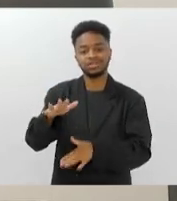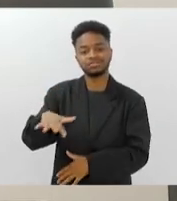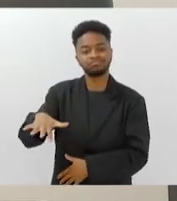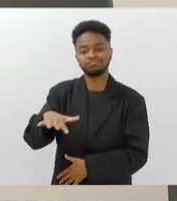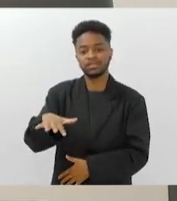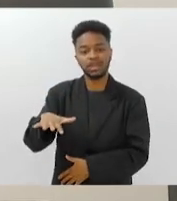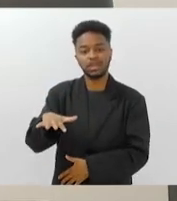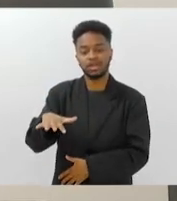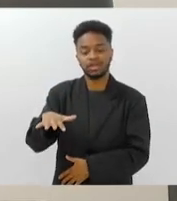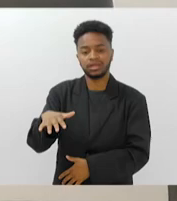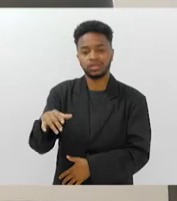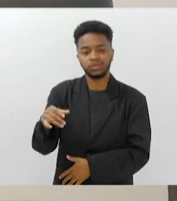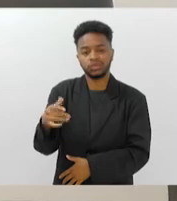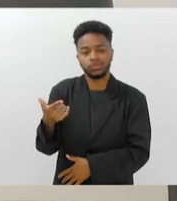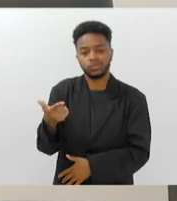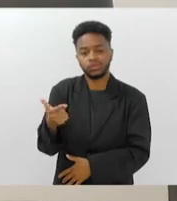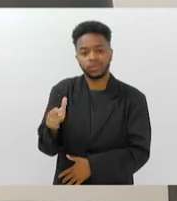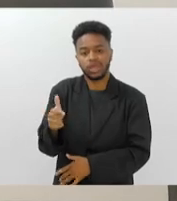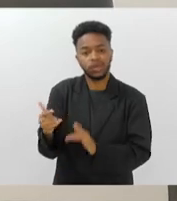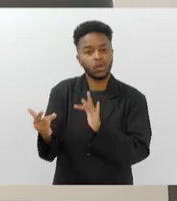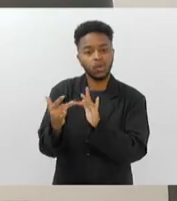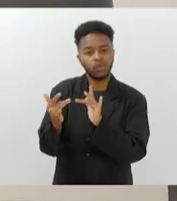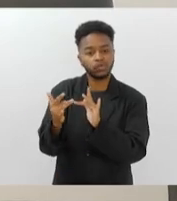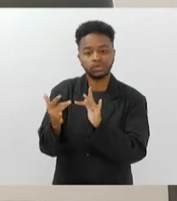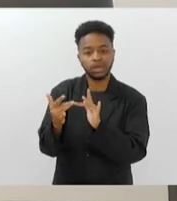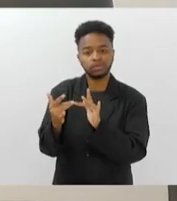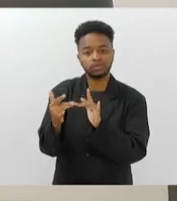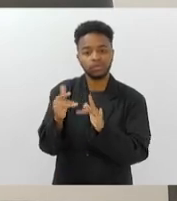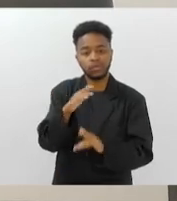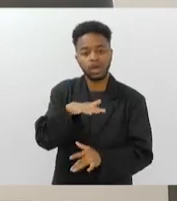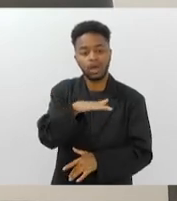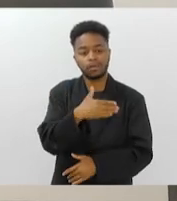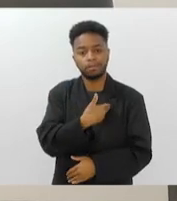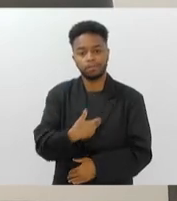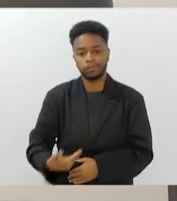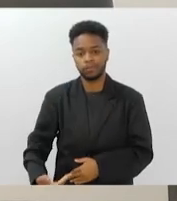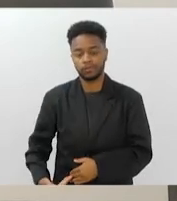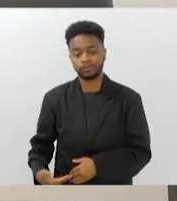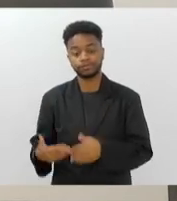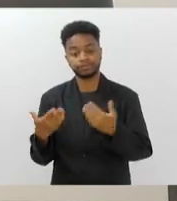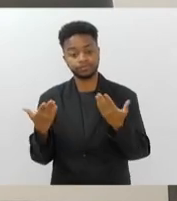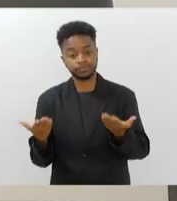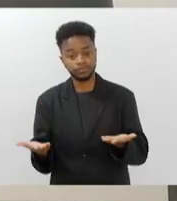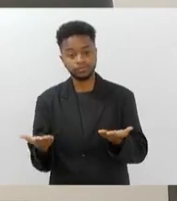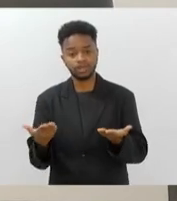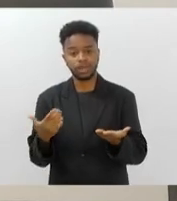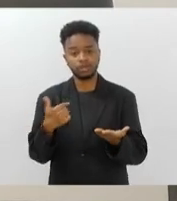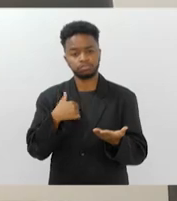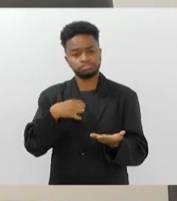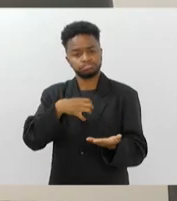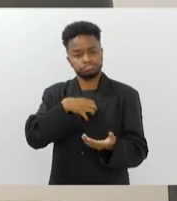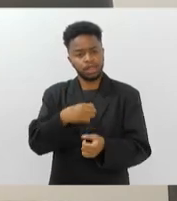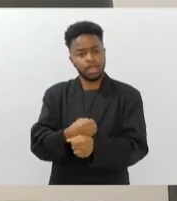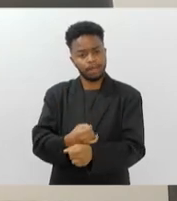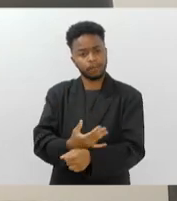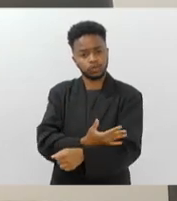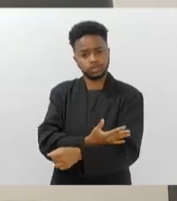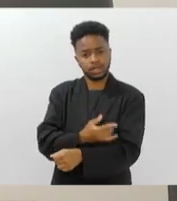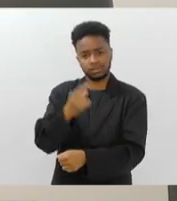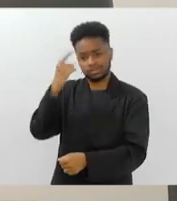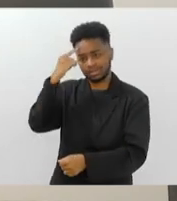chega né até aos órgãos públicos E aí eu fiquei muito tocada essa semana